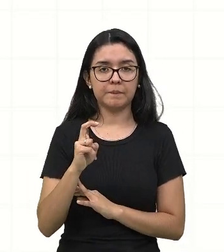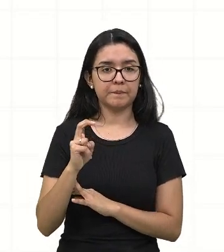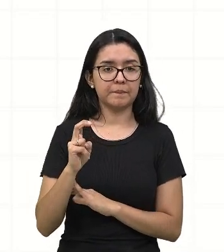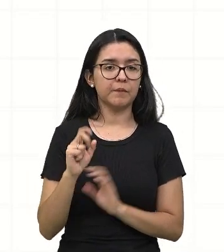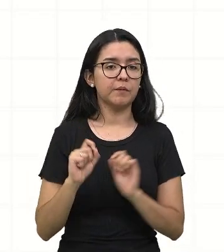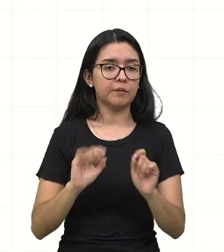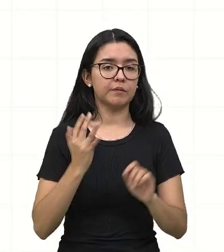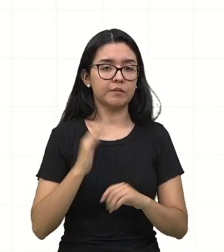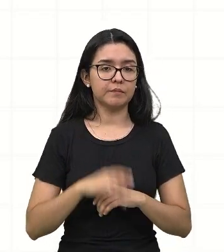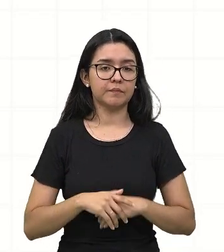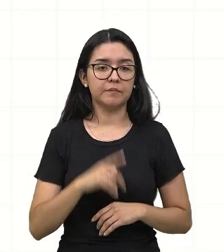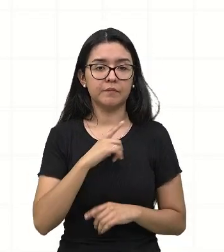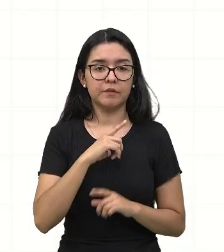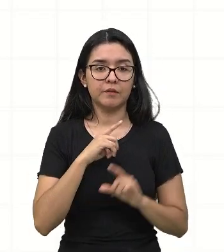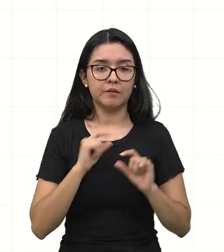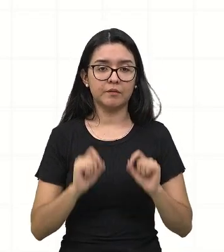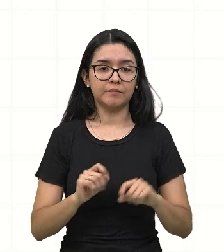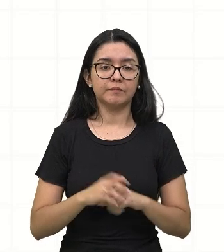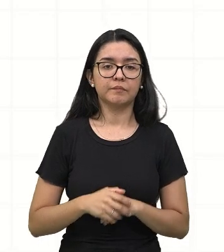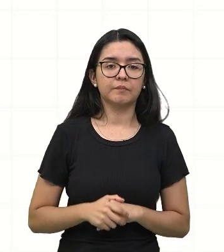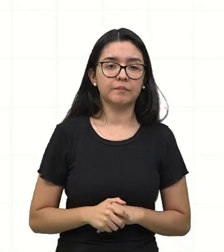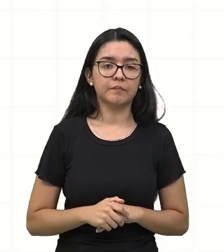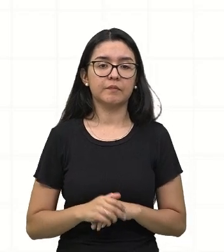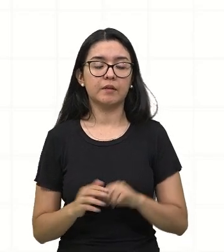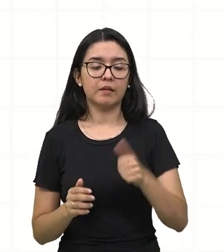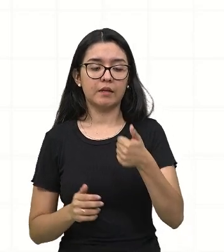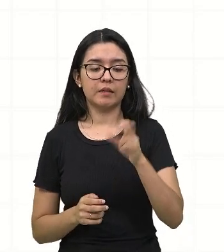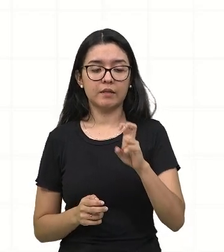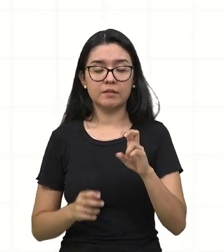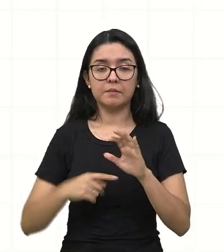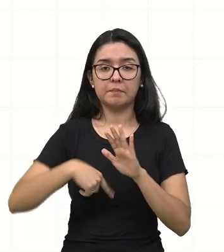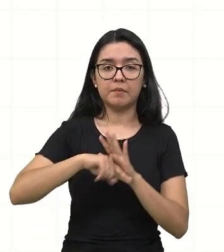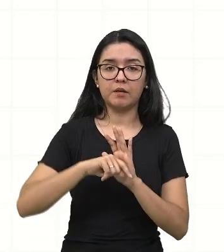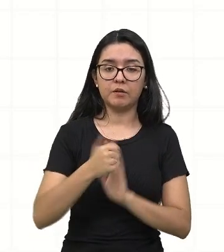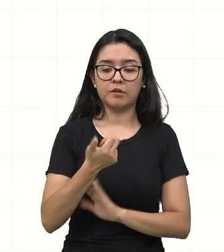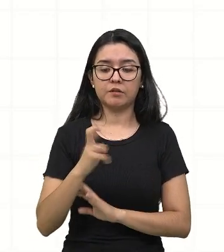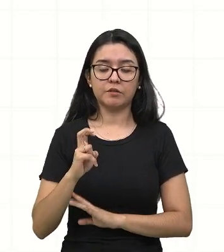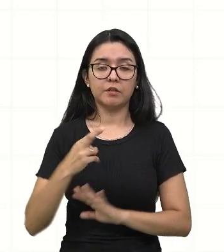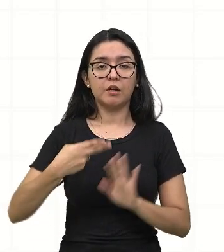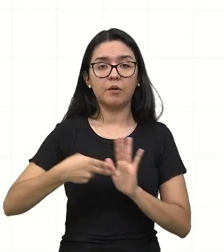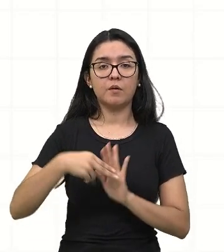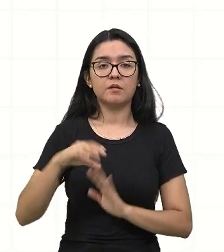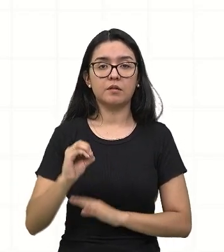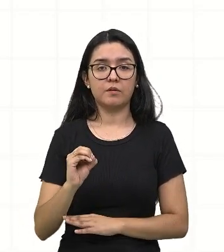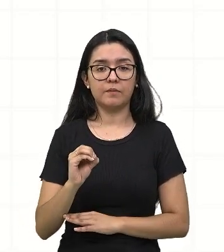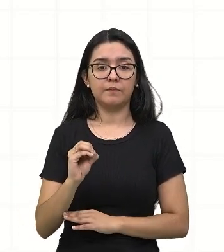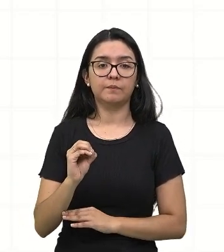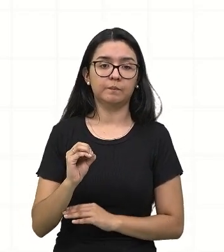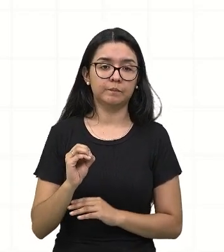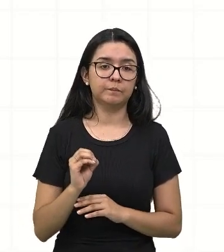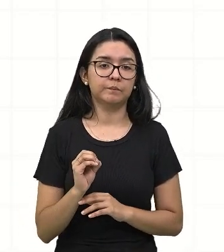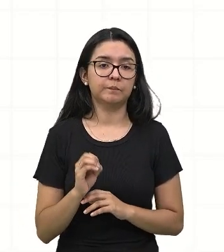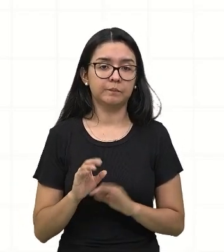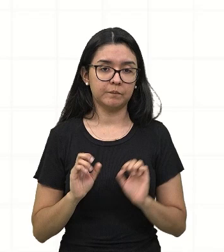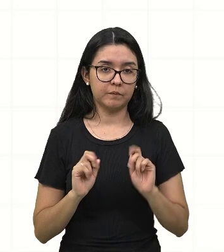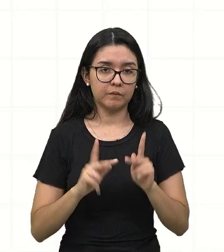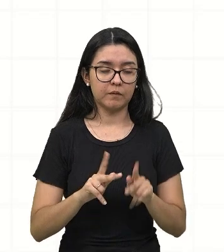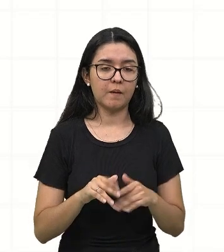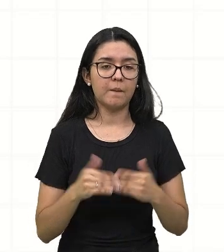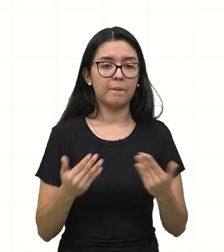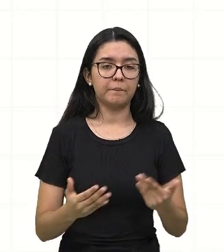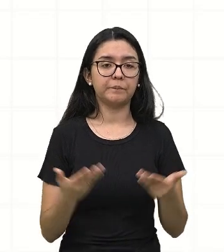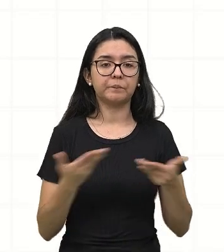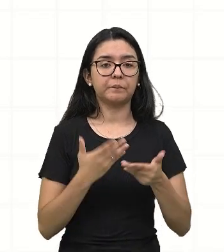ó, nós vamos ter uma operação aqui, ó, 15 menos 15, que é igual a zero. E aí, pensando assim, ó, nós vamos